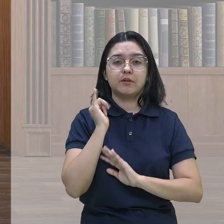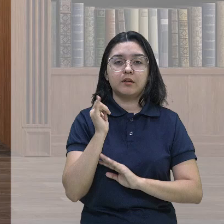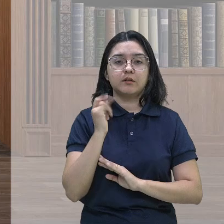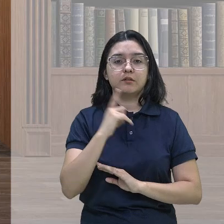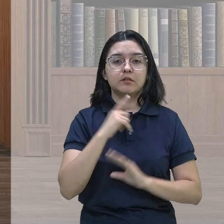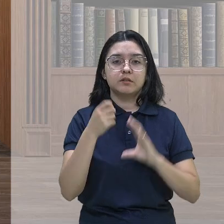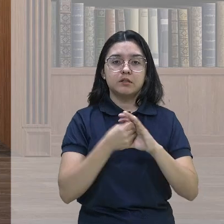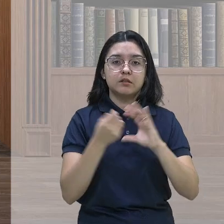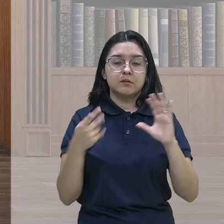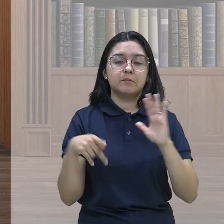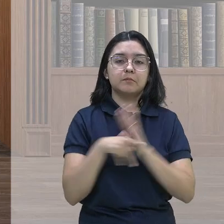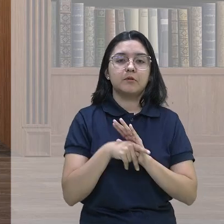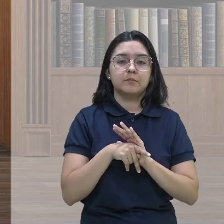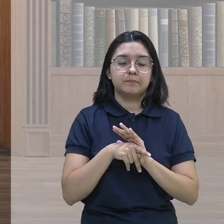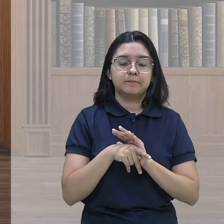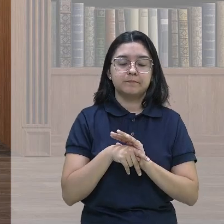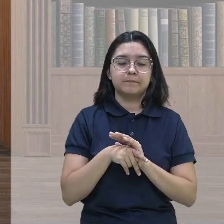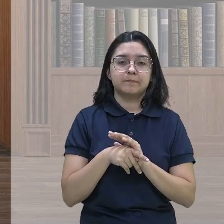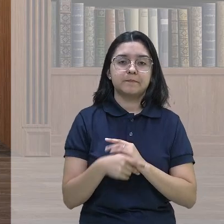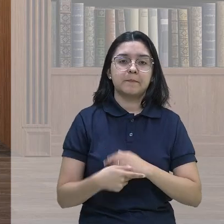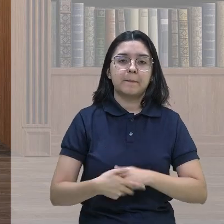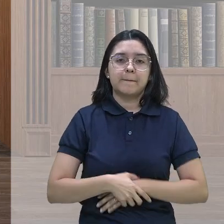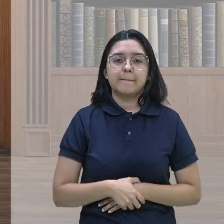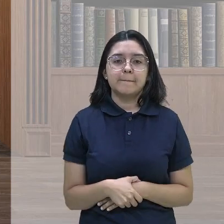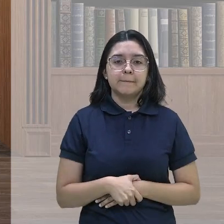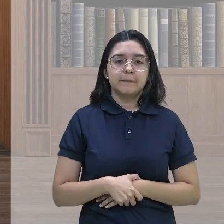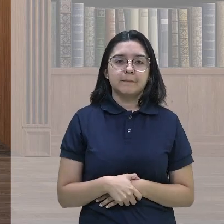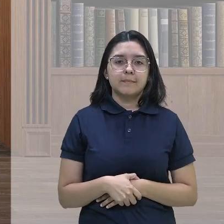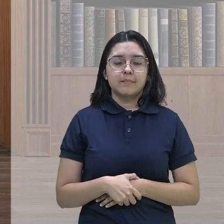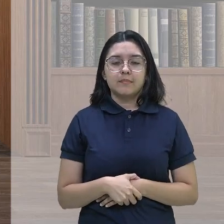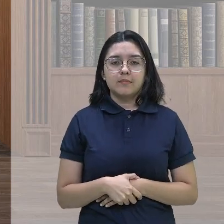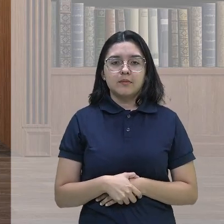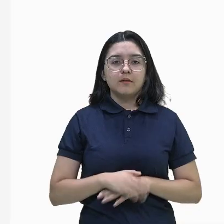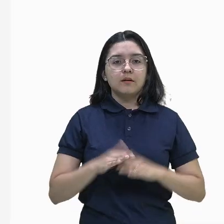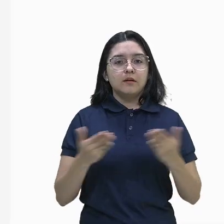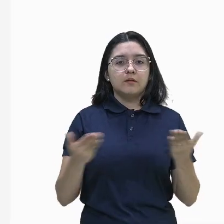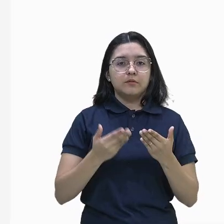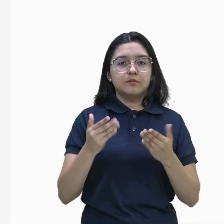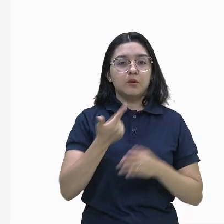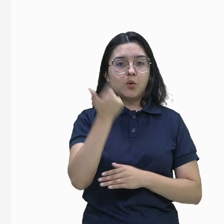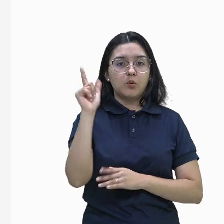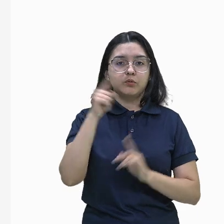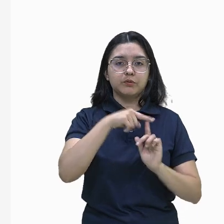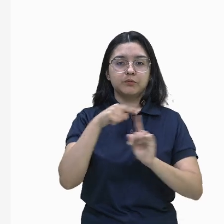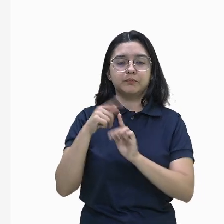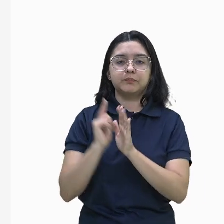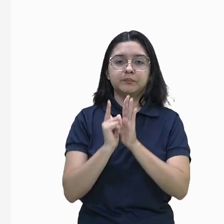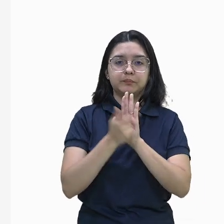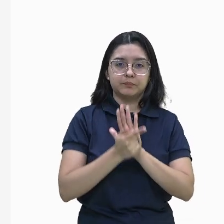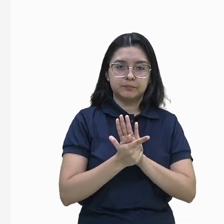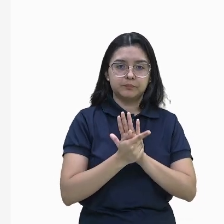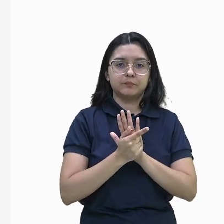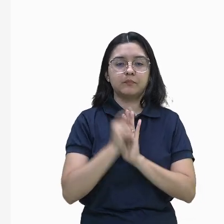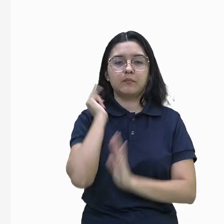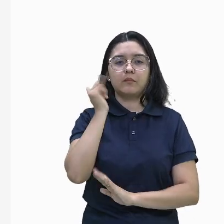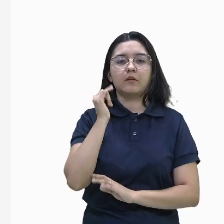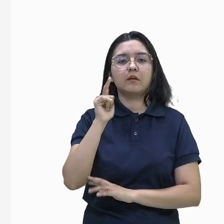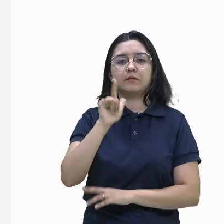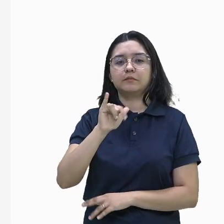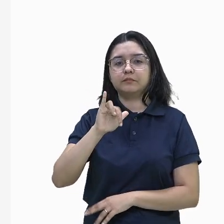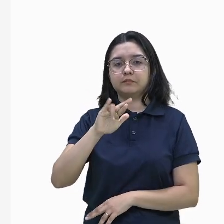ele consegue envolver o leitor. Vamos ver mais um gênero literário, que é o gênero